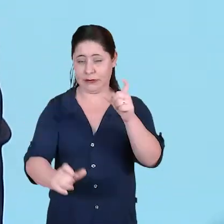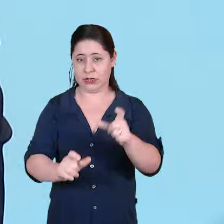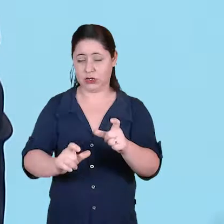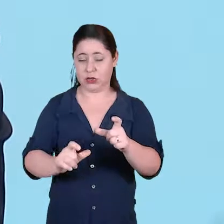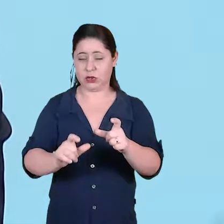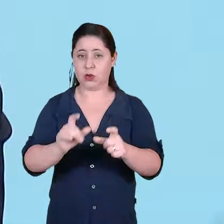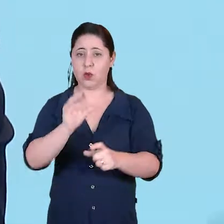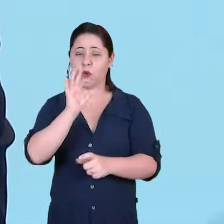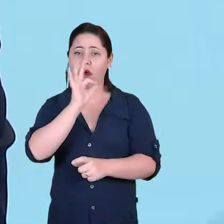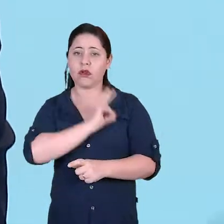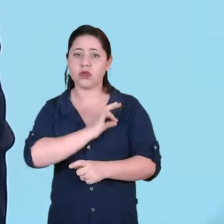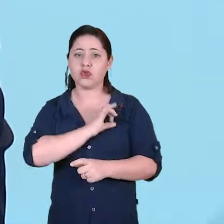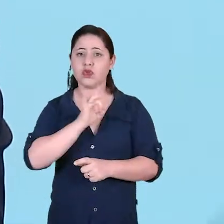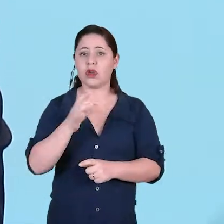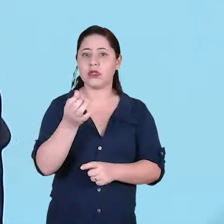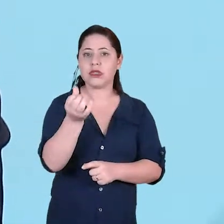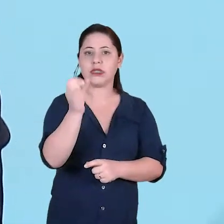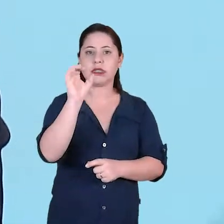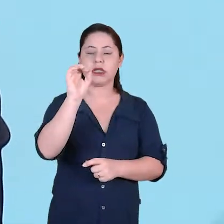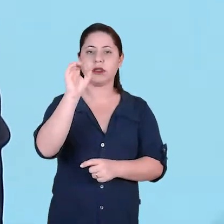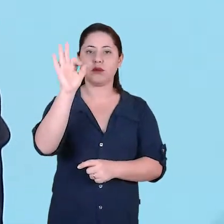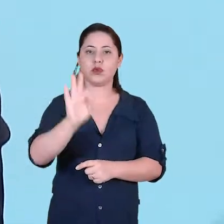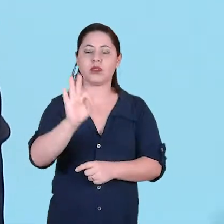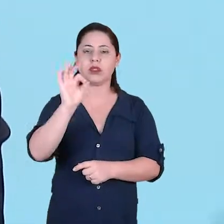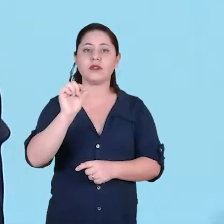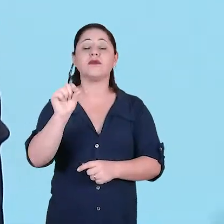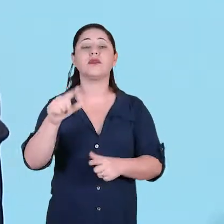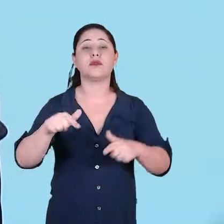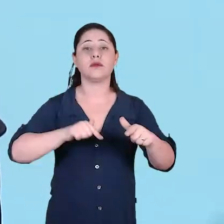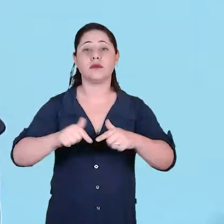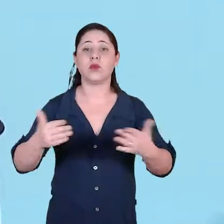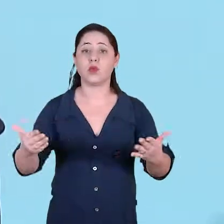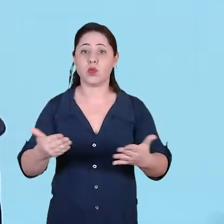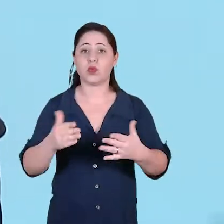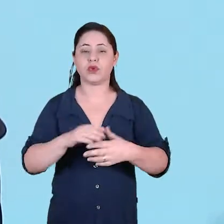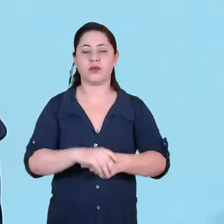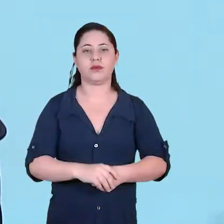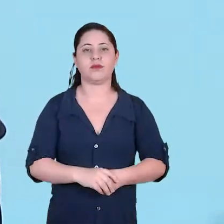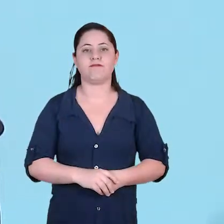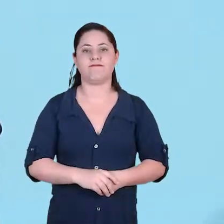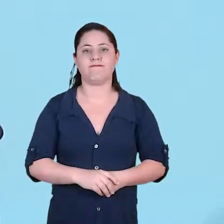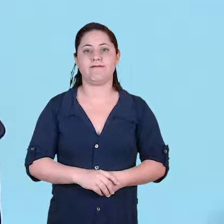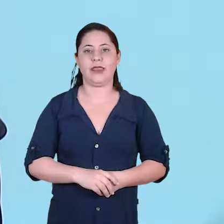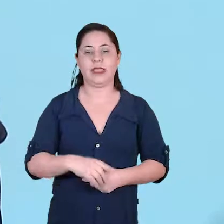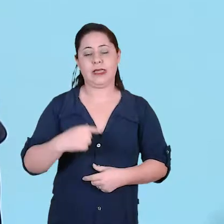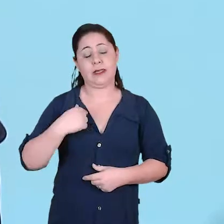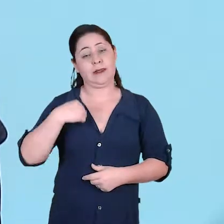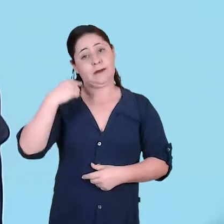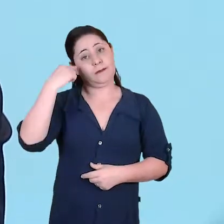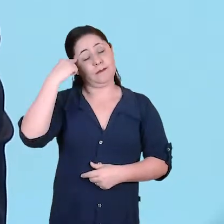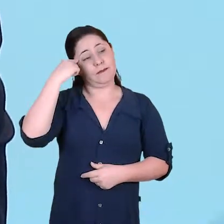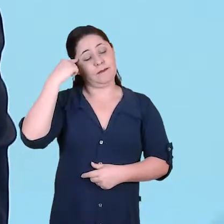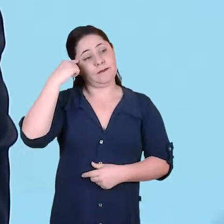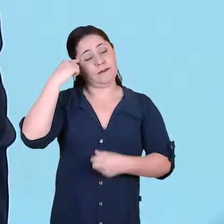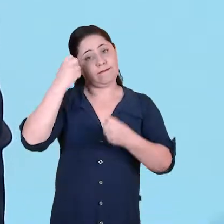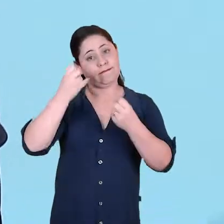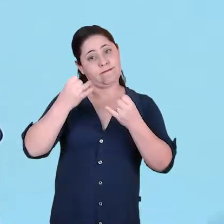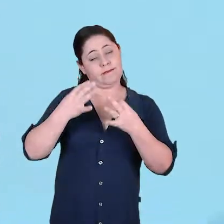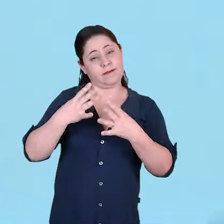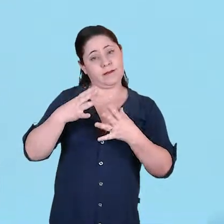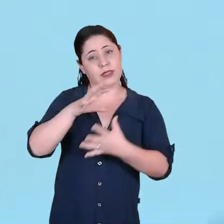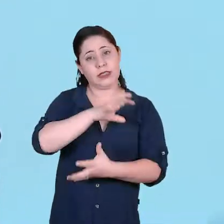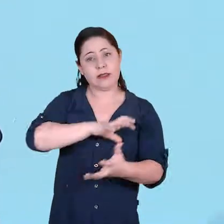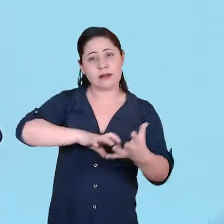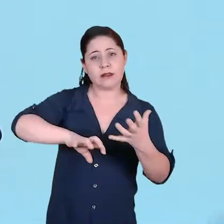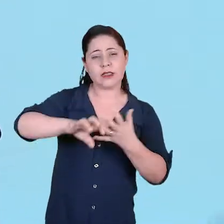praticamente 60% do que ele está recebendo hoje na ativa, né. Então, para mim, a avaliação que eu faço é que é uma